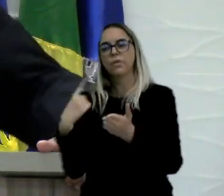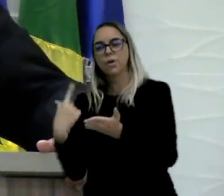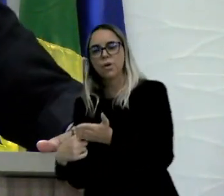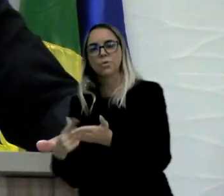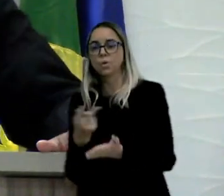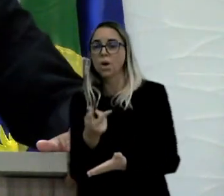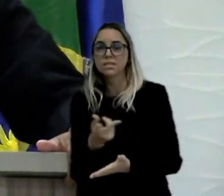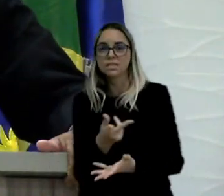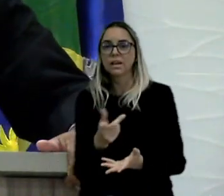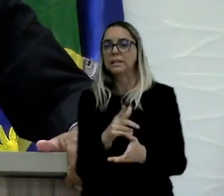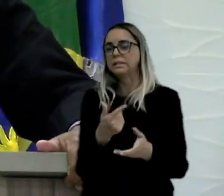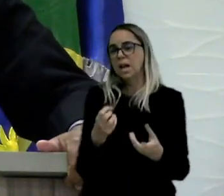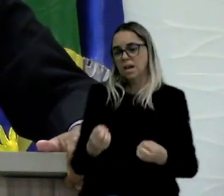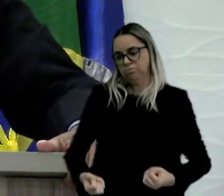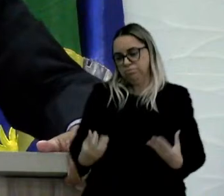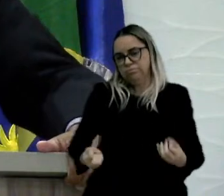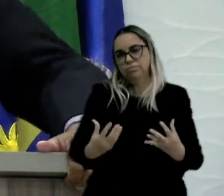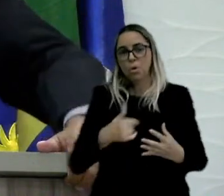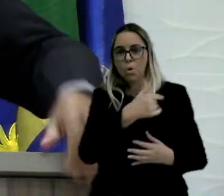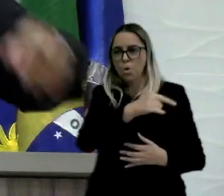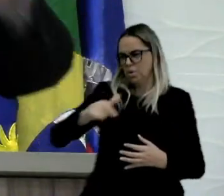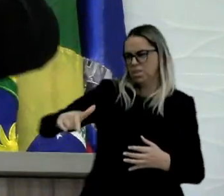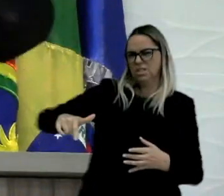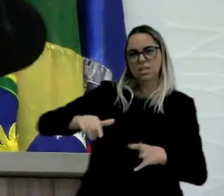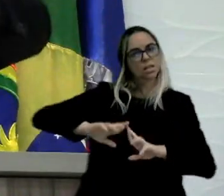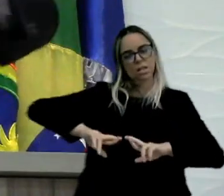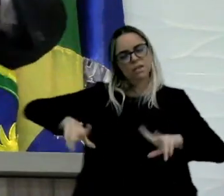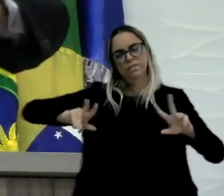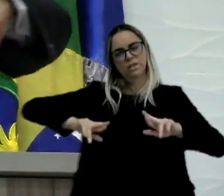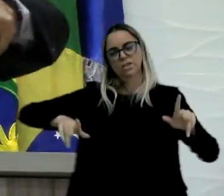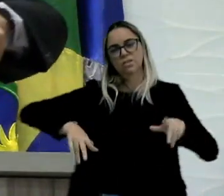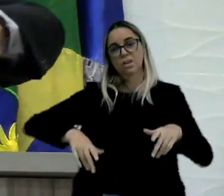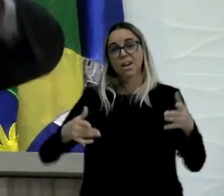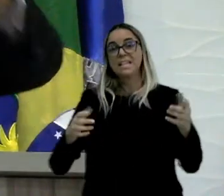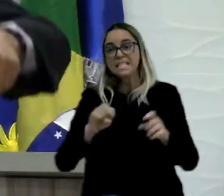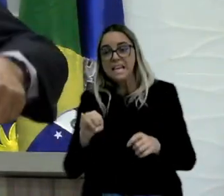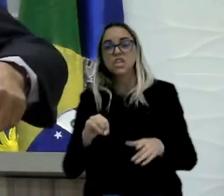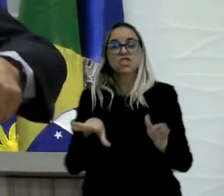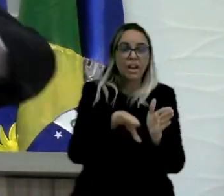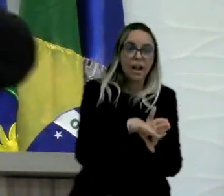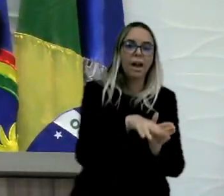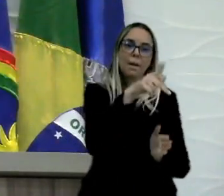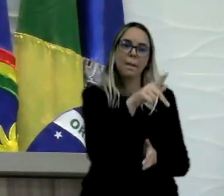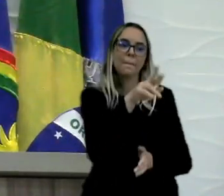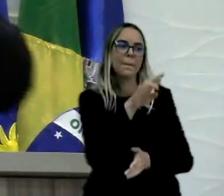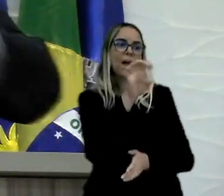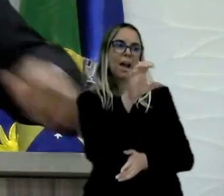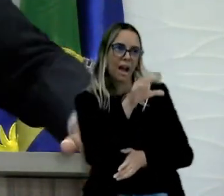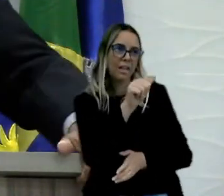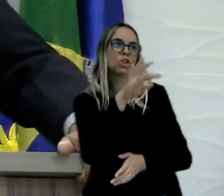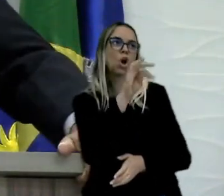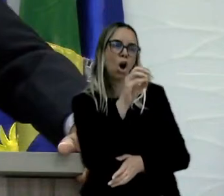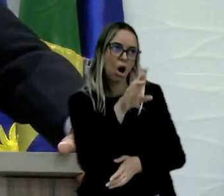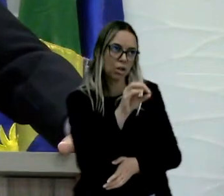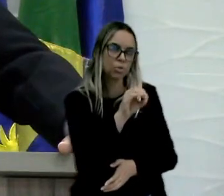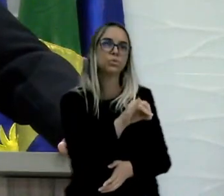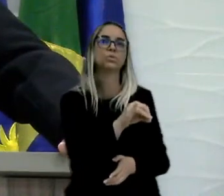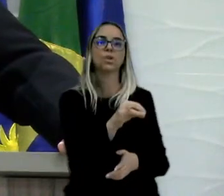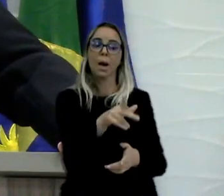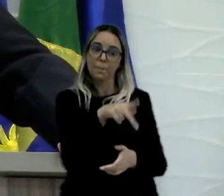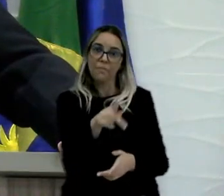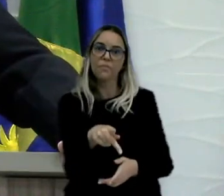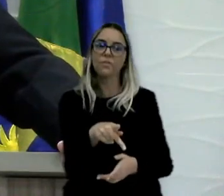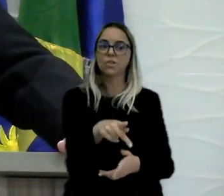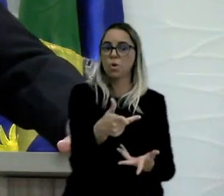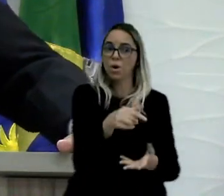ser gastado noutras coisas vai quando chegar agora os precatórios se Deus quiser vão pro bolso de vocês professores eu